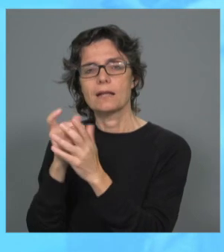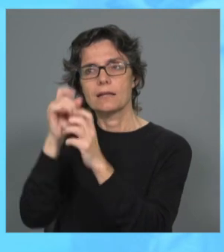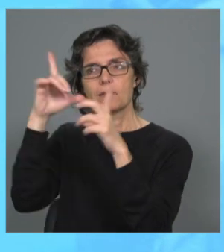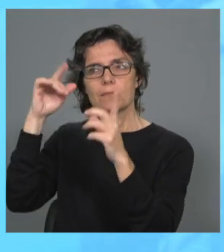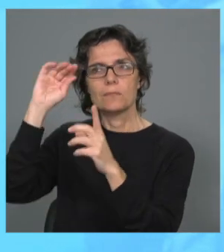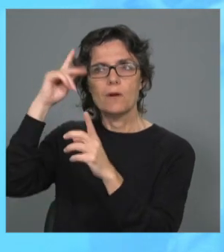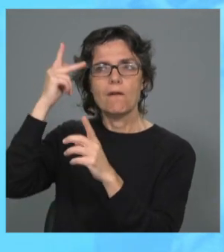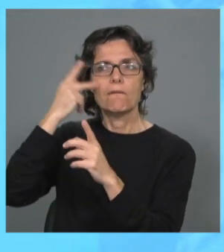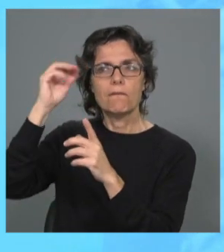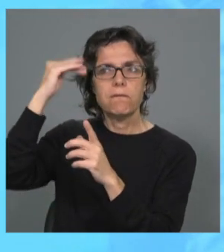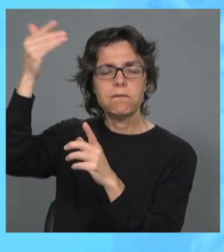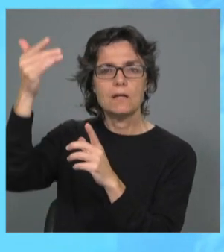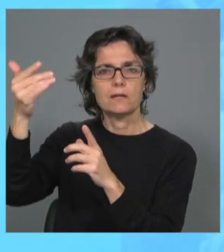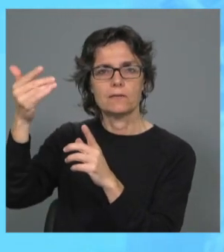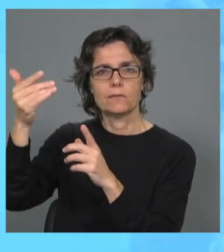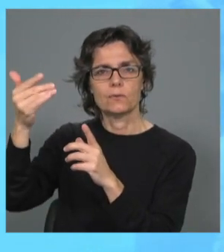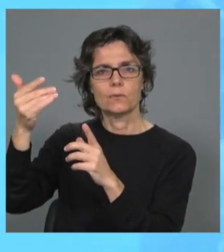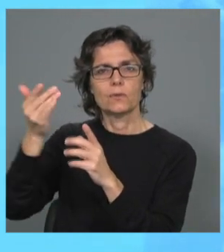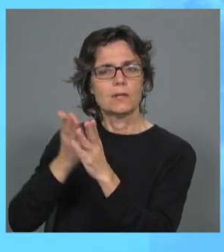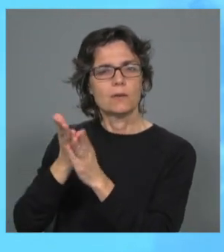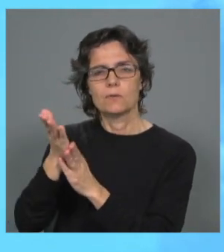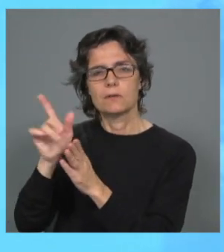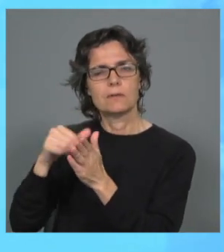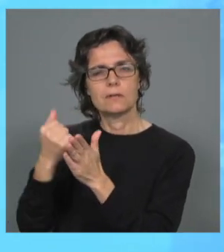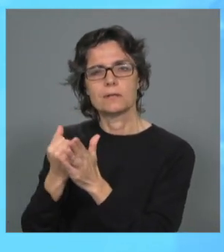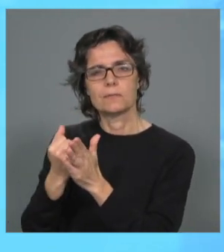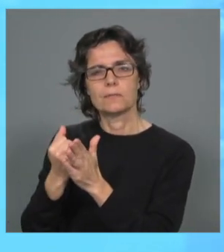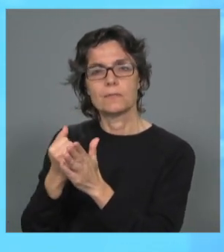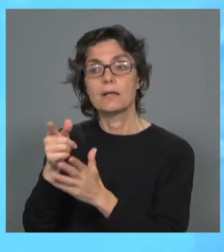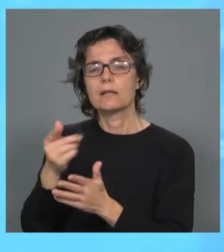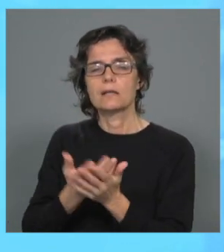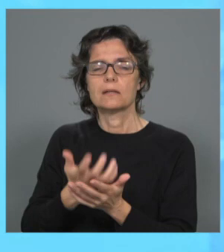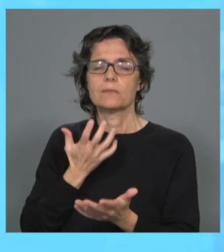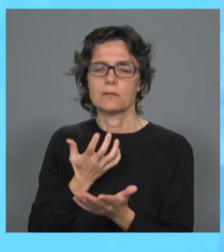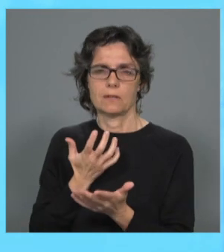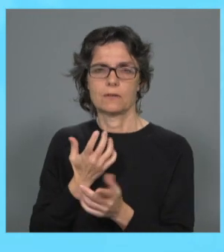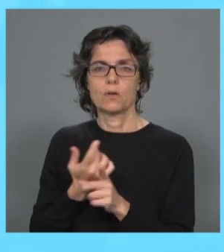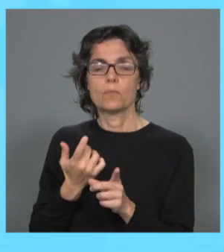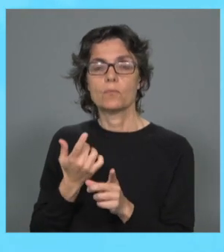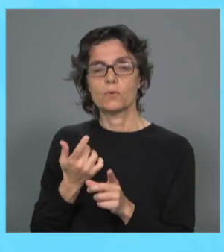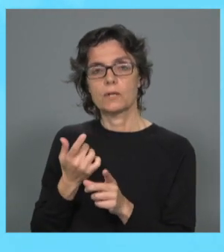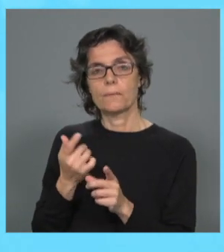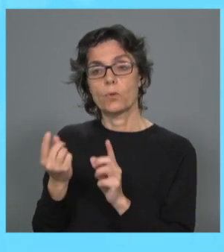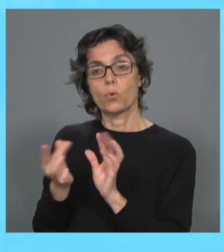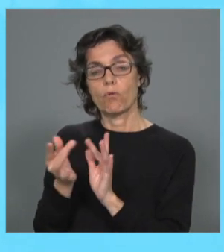podermos estar junto de pessoas onde não se fecha o